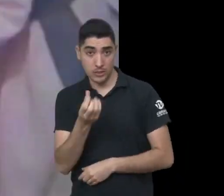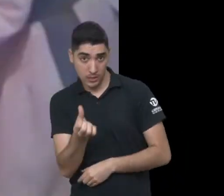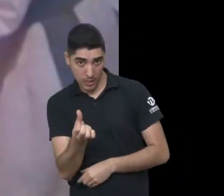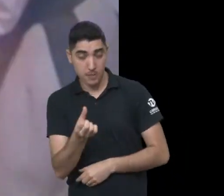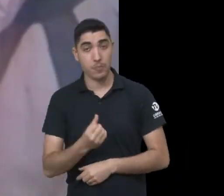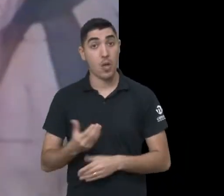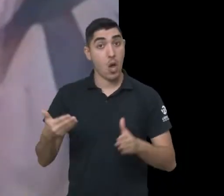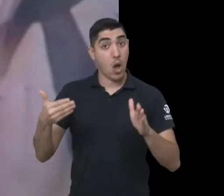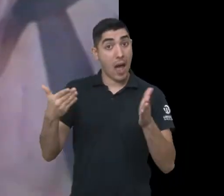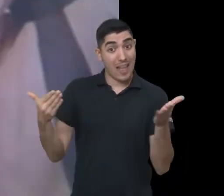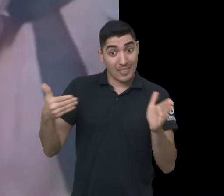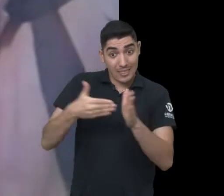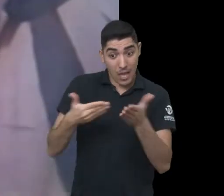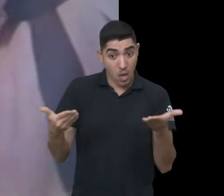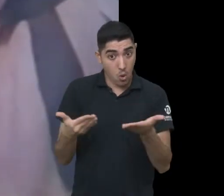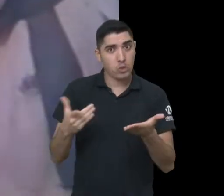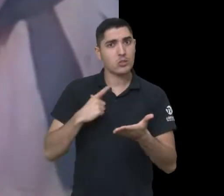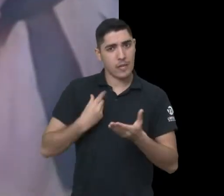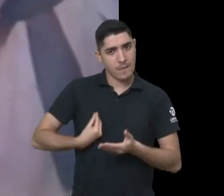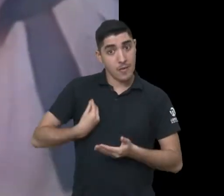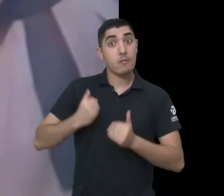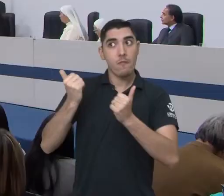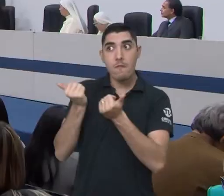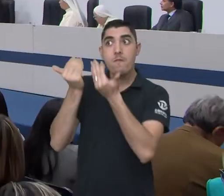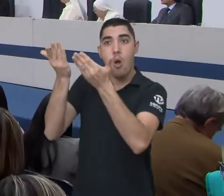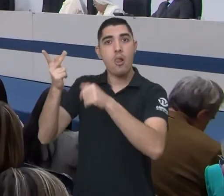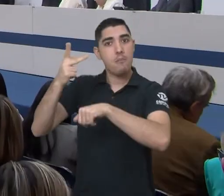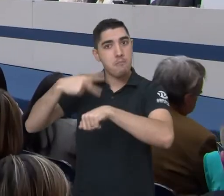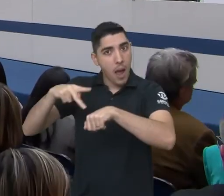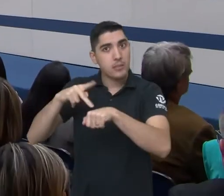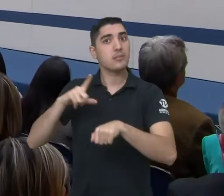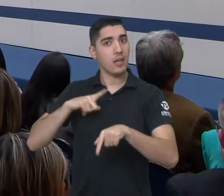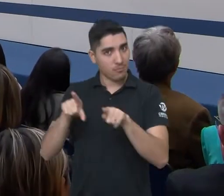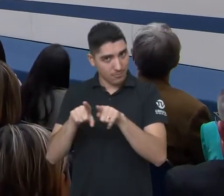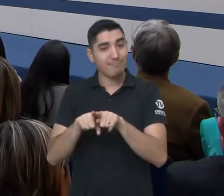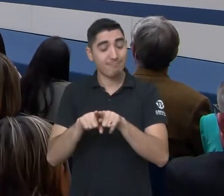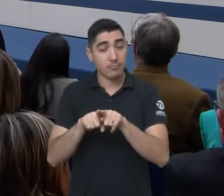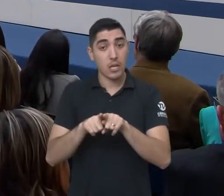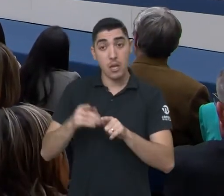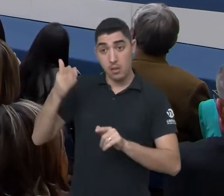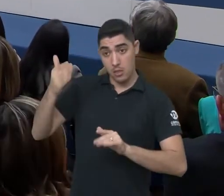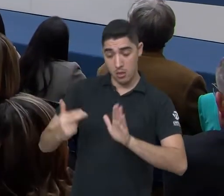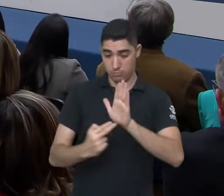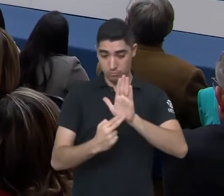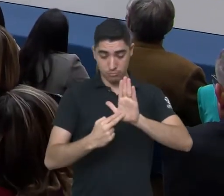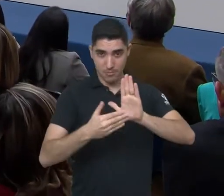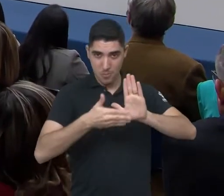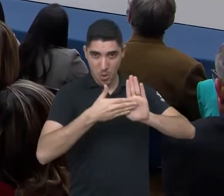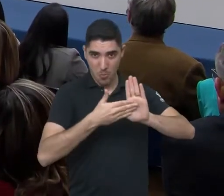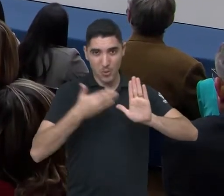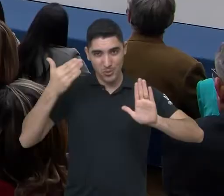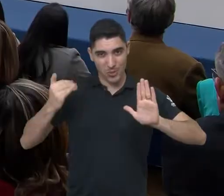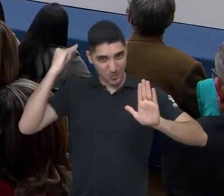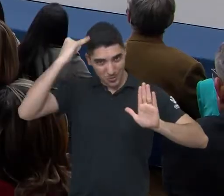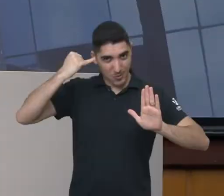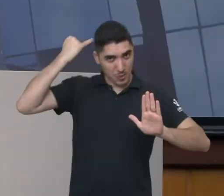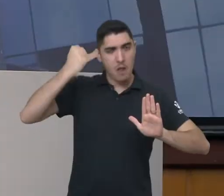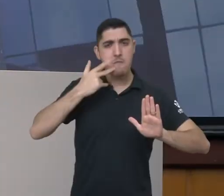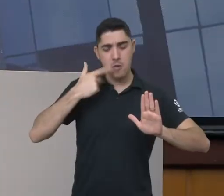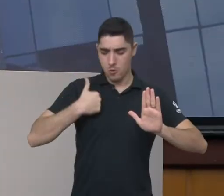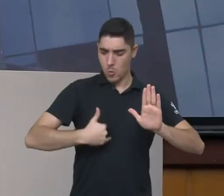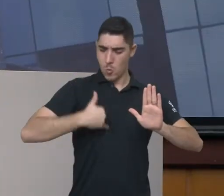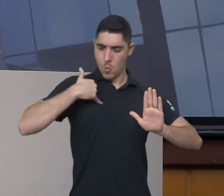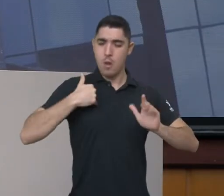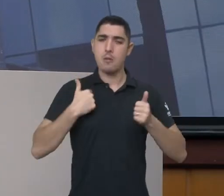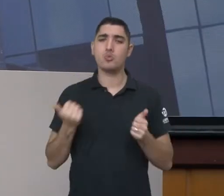1936, hoje presente até fora do Brasil. Durante a cerimônia, o autor da propositura destacou seu orgulho de